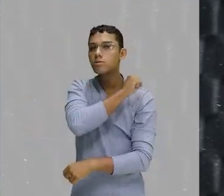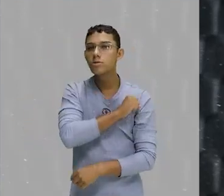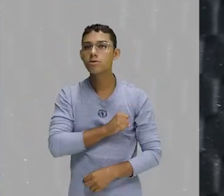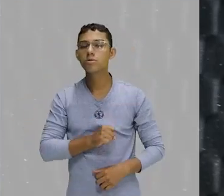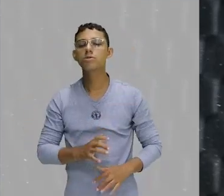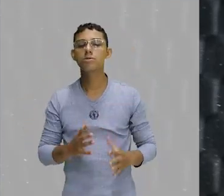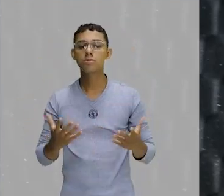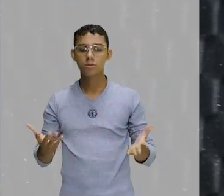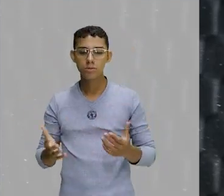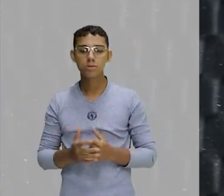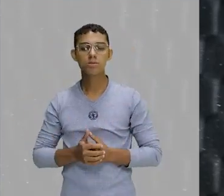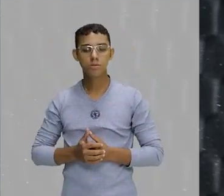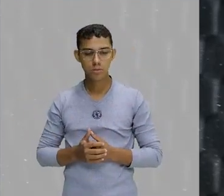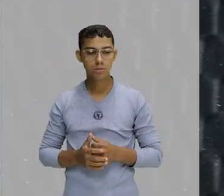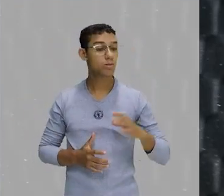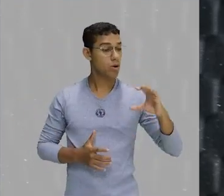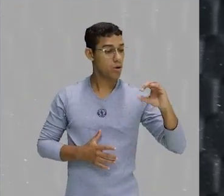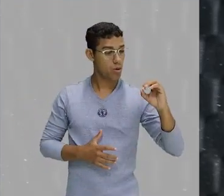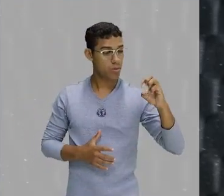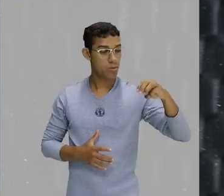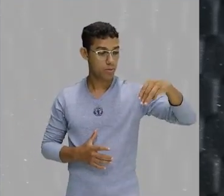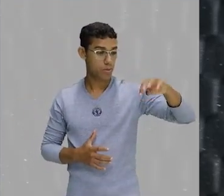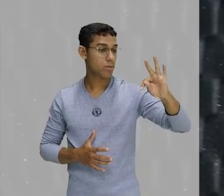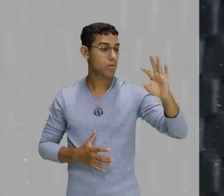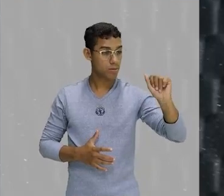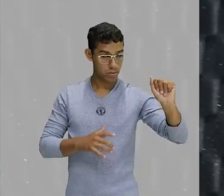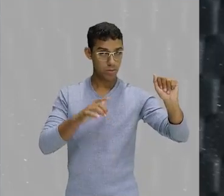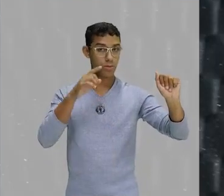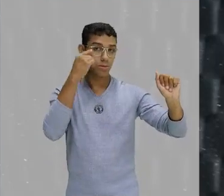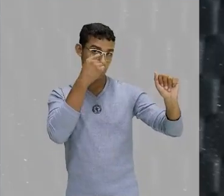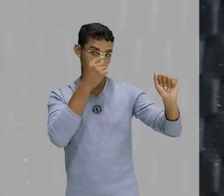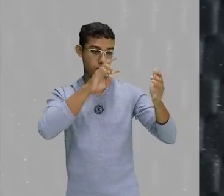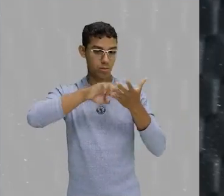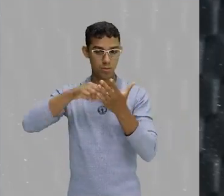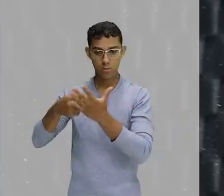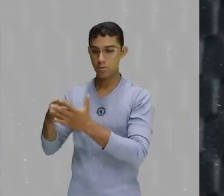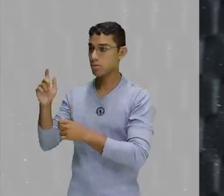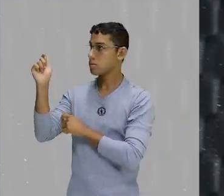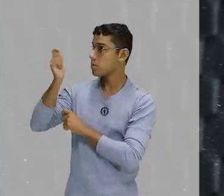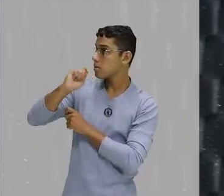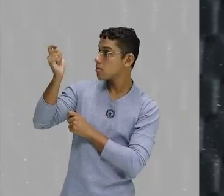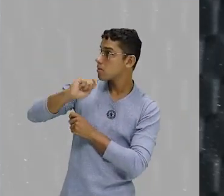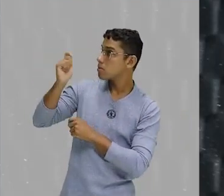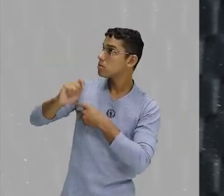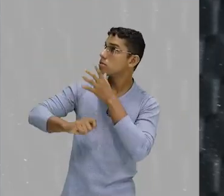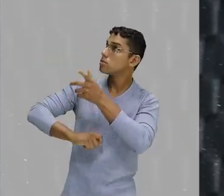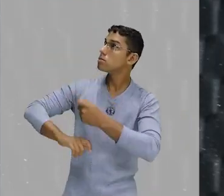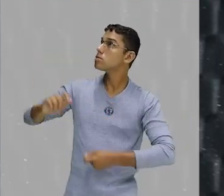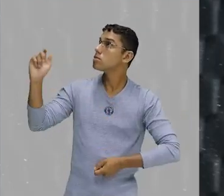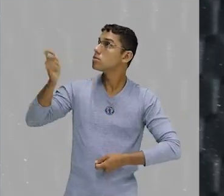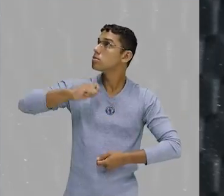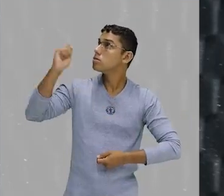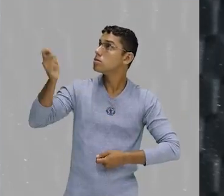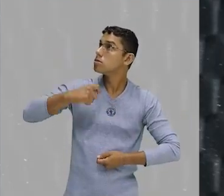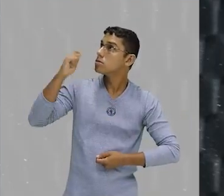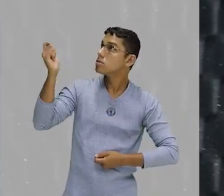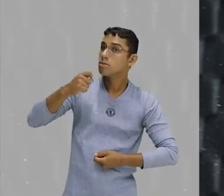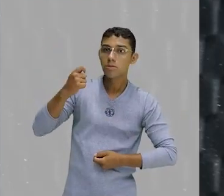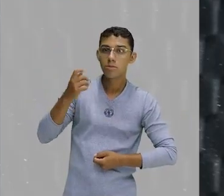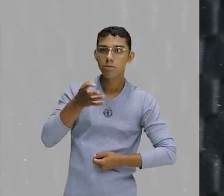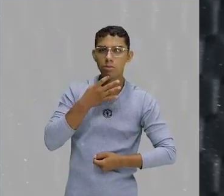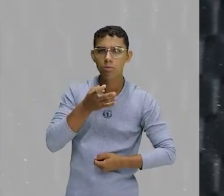com lucidez, né? Então, cometa em espanhol significa pipa. Essa pipa que a gente empina,